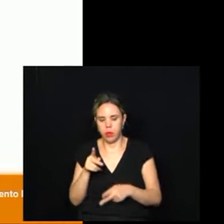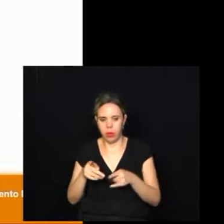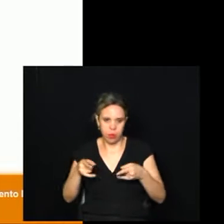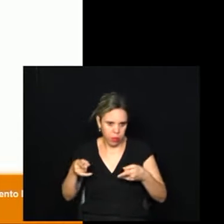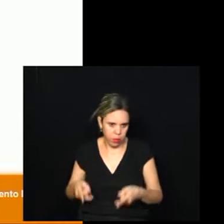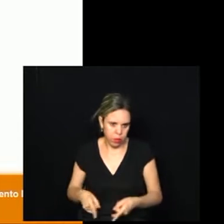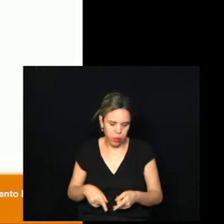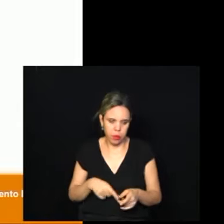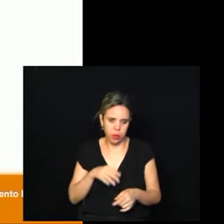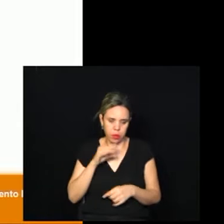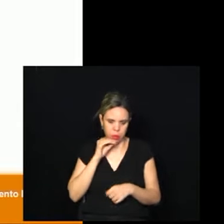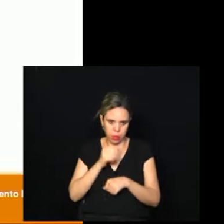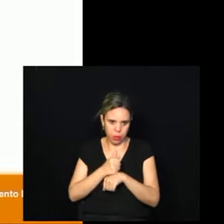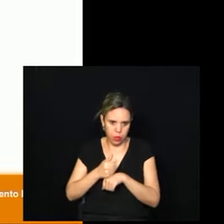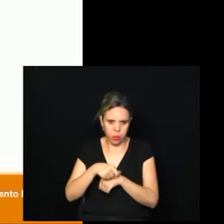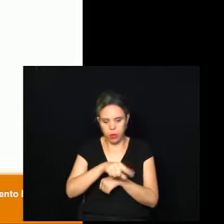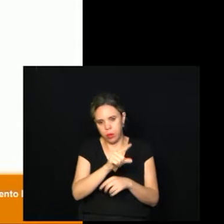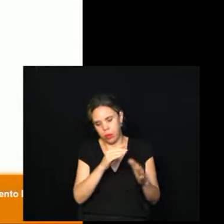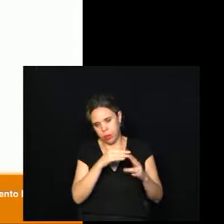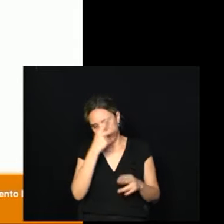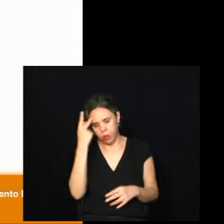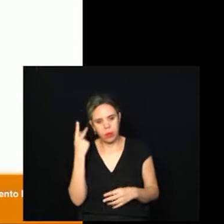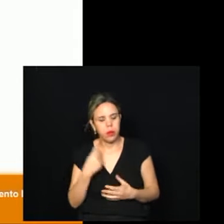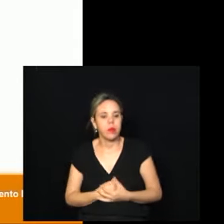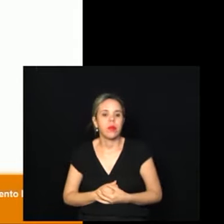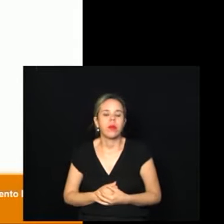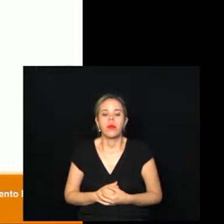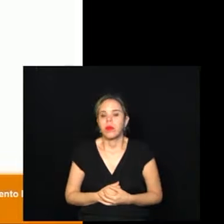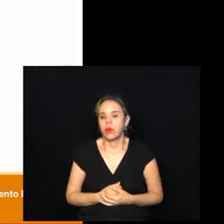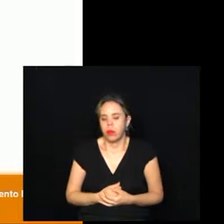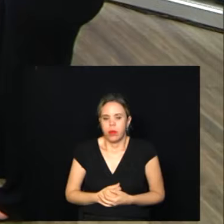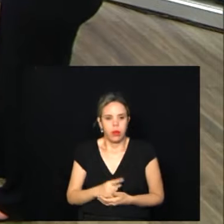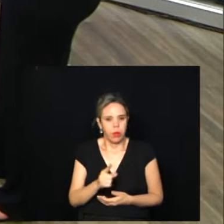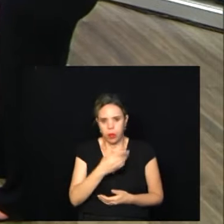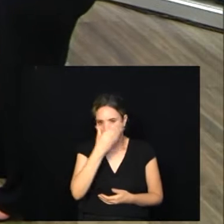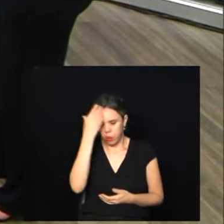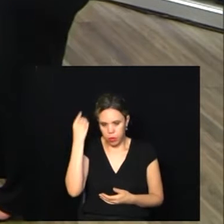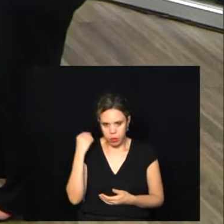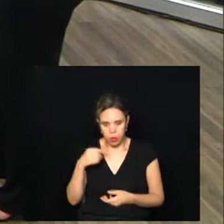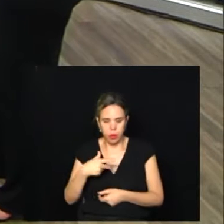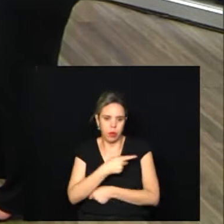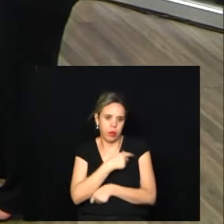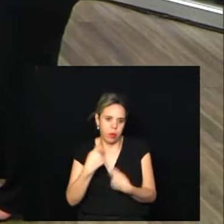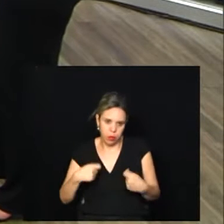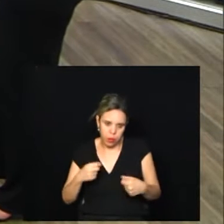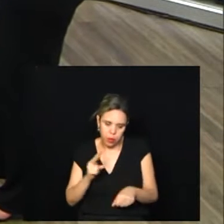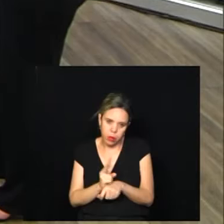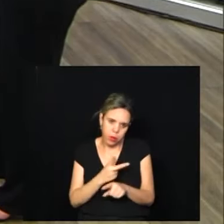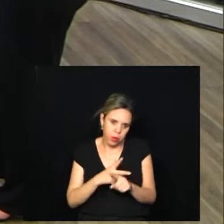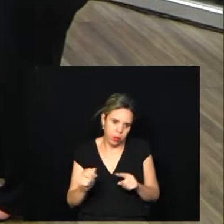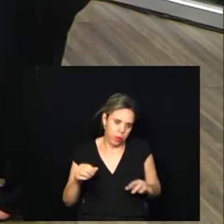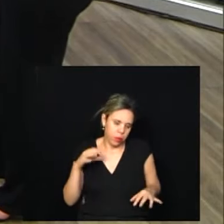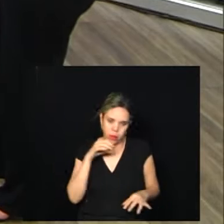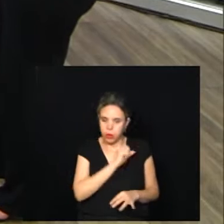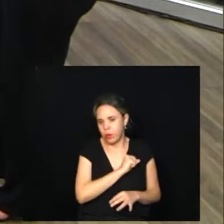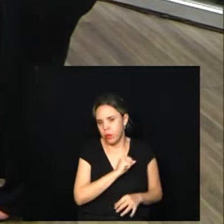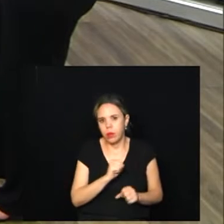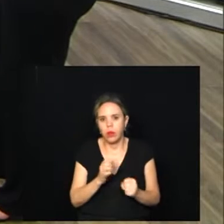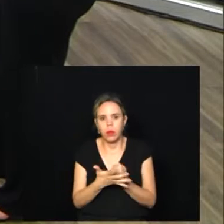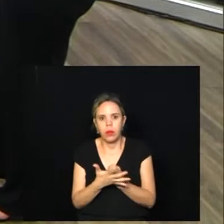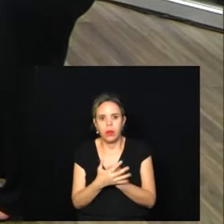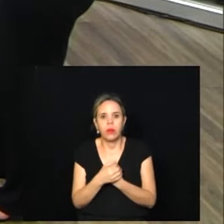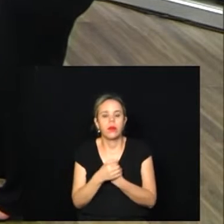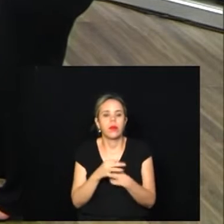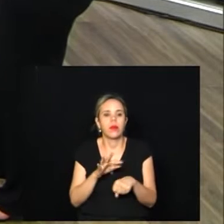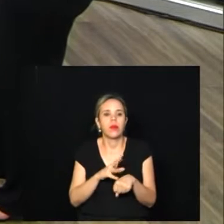os agentes de saúde vão até a casa dessa pessoa. Não deixa de se vacinar, nós precisamos vencer o quanto antes